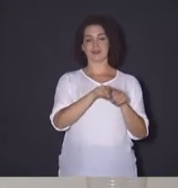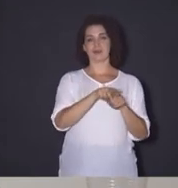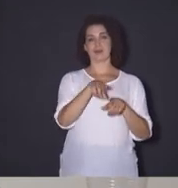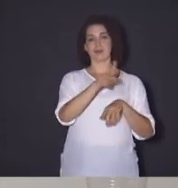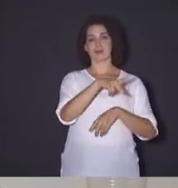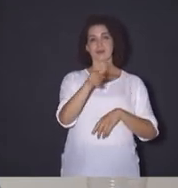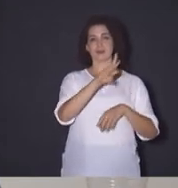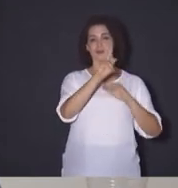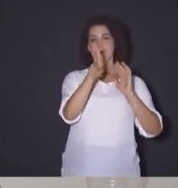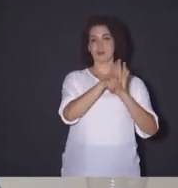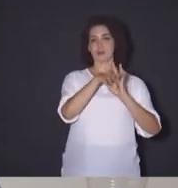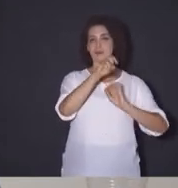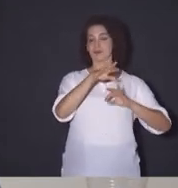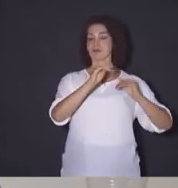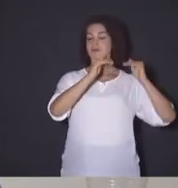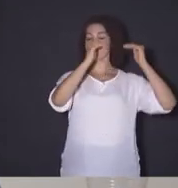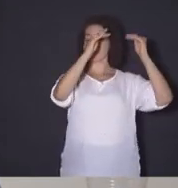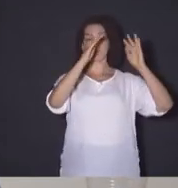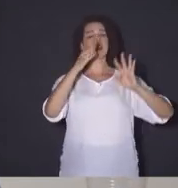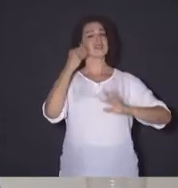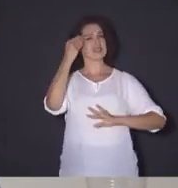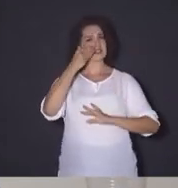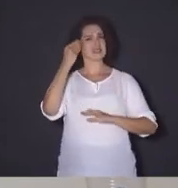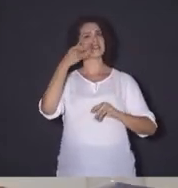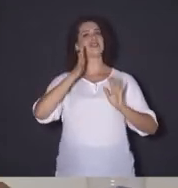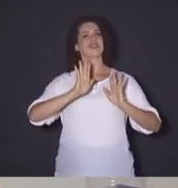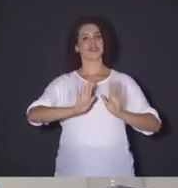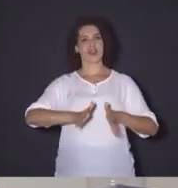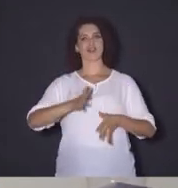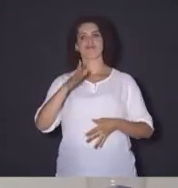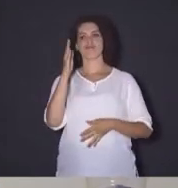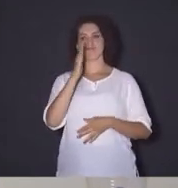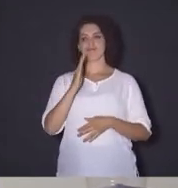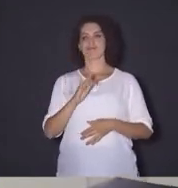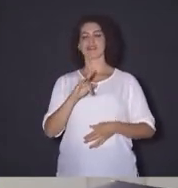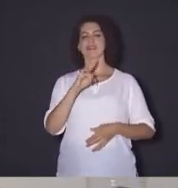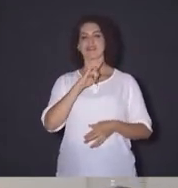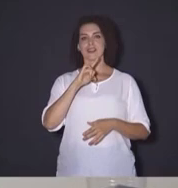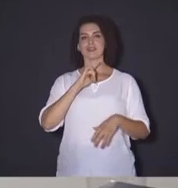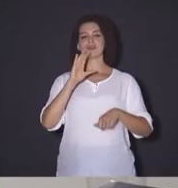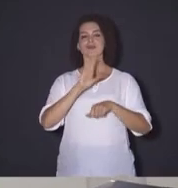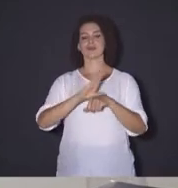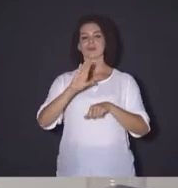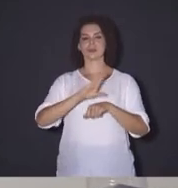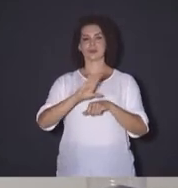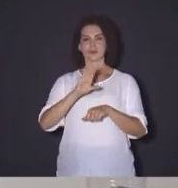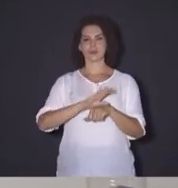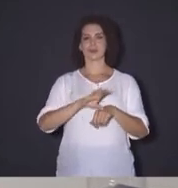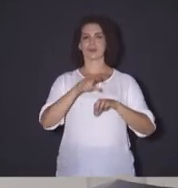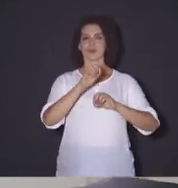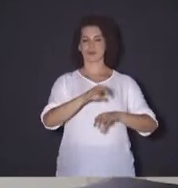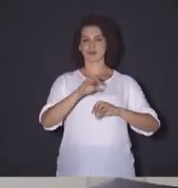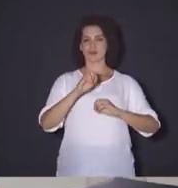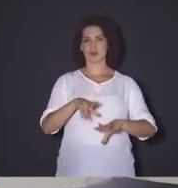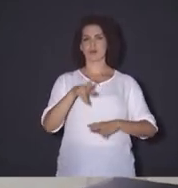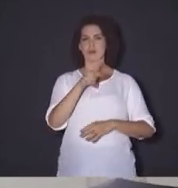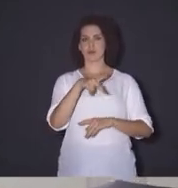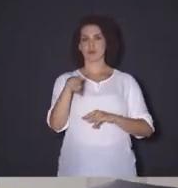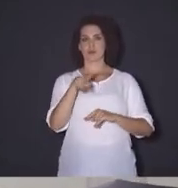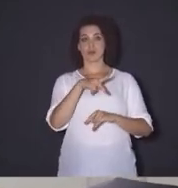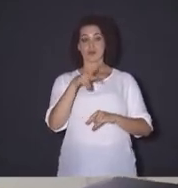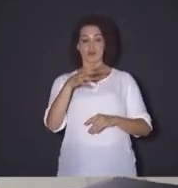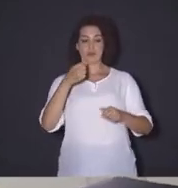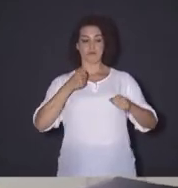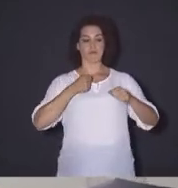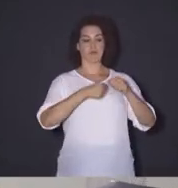experiências no brasil particularmente na universidade que vem nós temos um curso de formação para os professores recém administraã ã